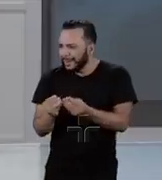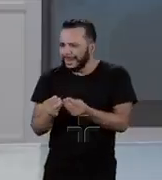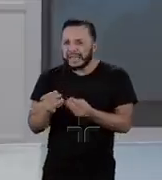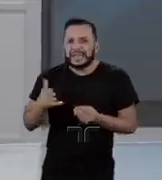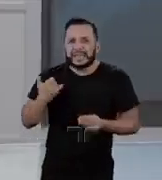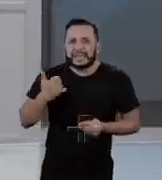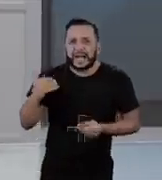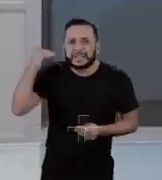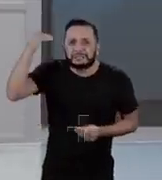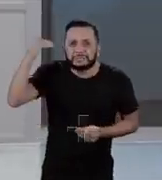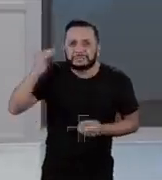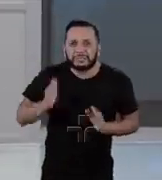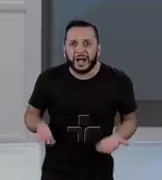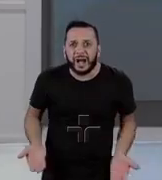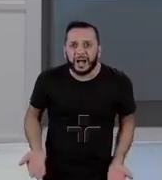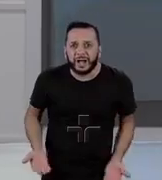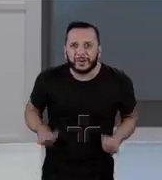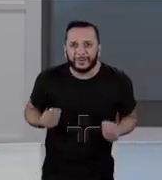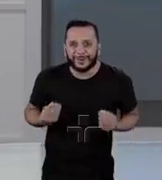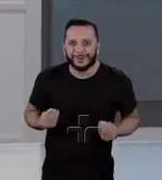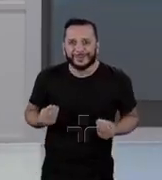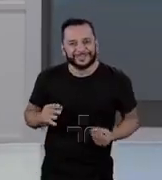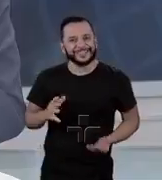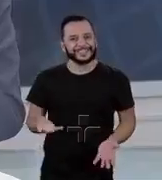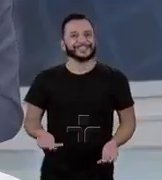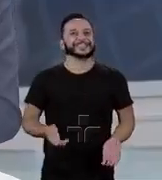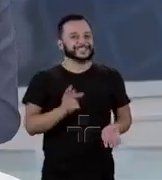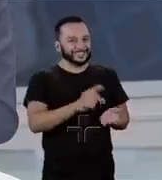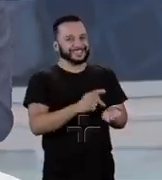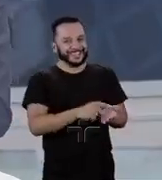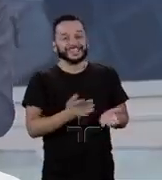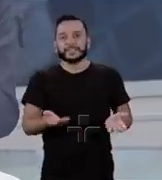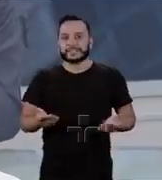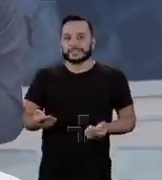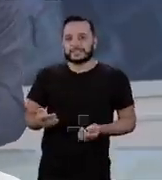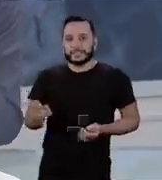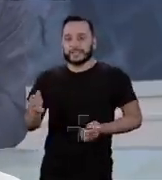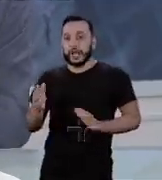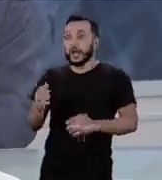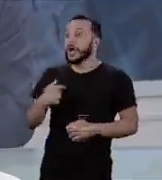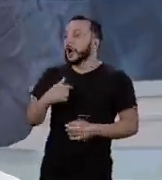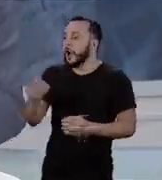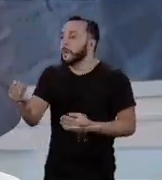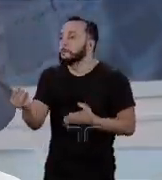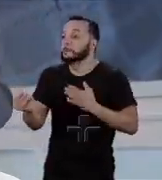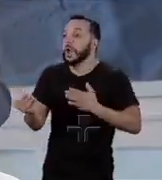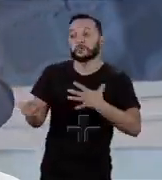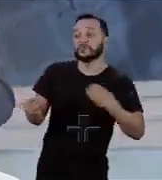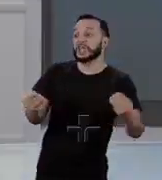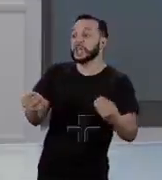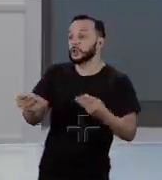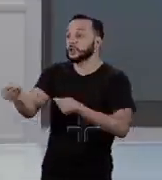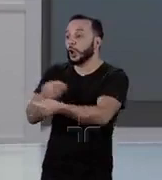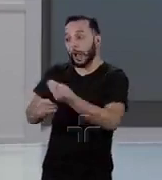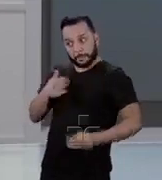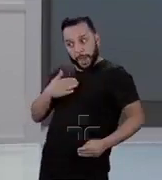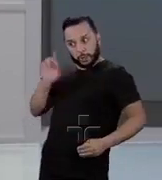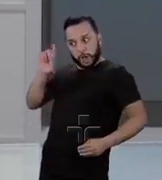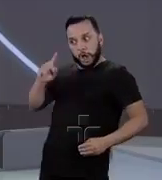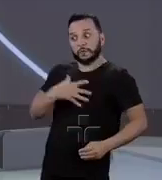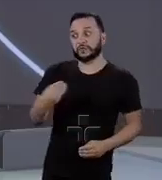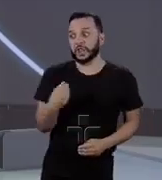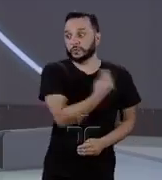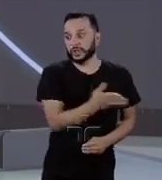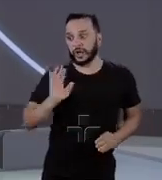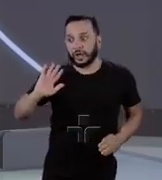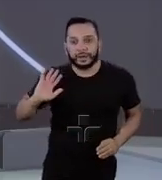figurinha. Então, figurinha, né? Bater figurinha para virar. Assim, olha, não é meu, é do meu filho. É do meu filho. Ajudando a trocar, mas do meu filho, não é minha. E